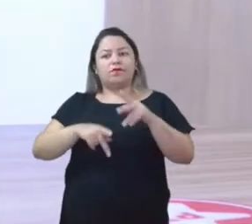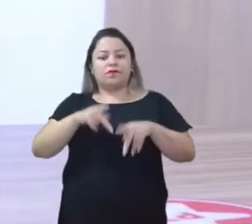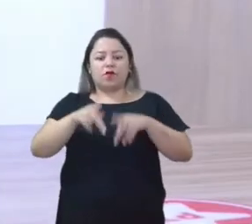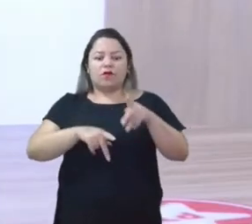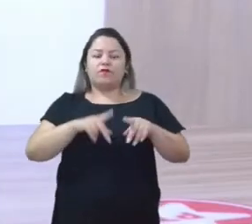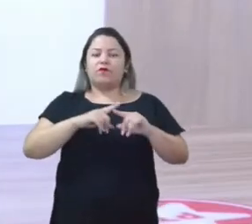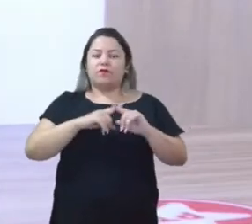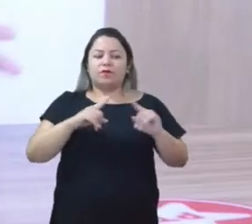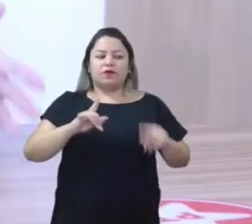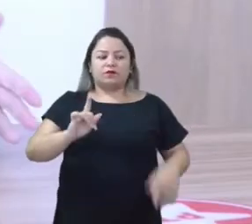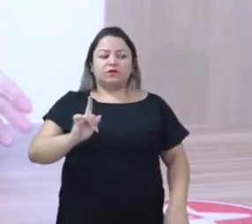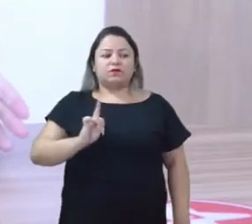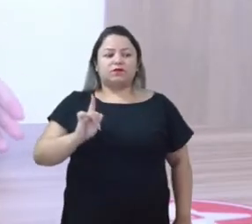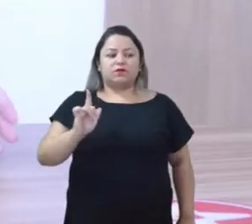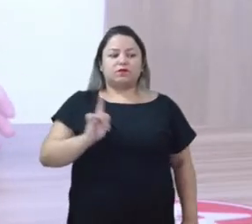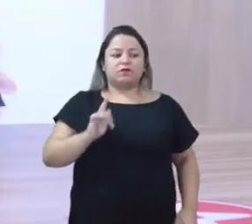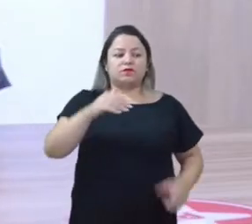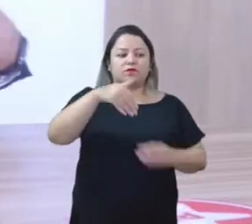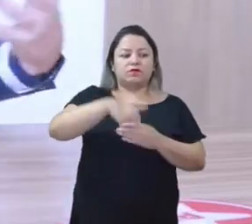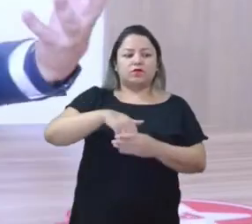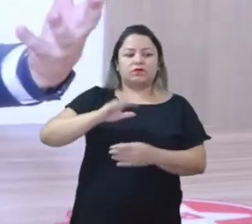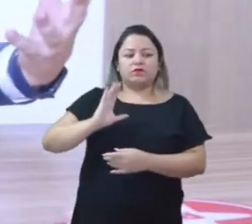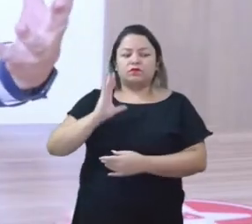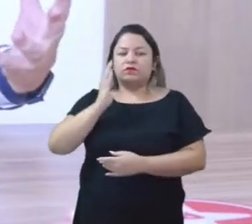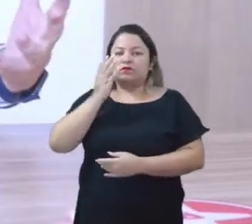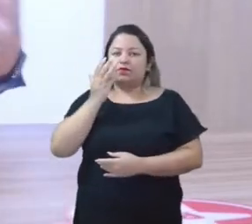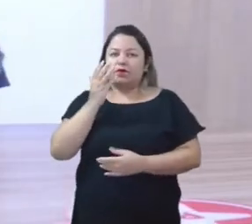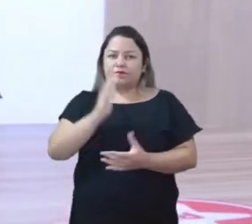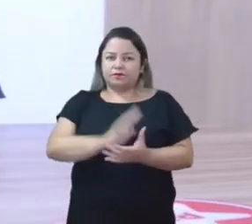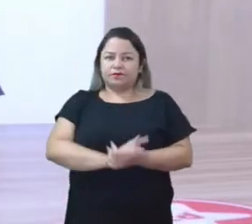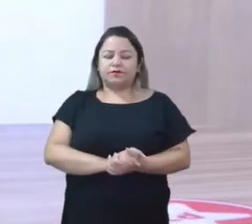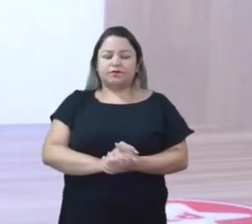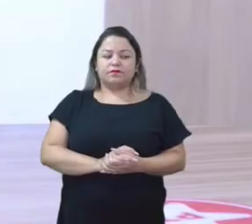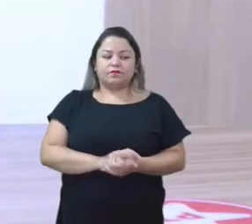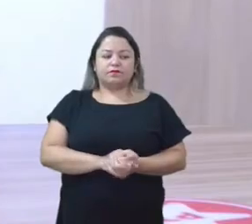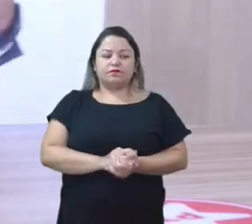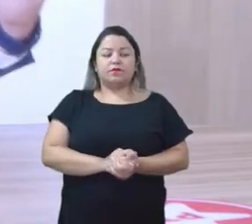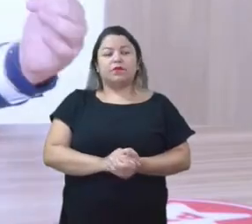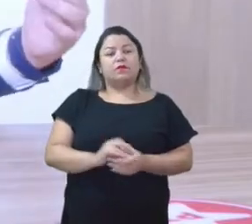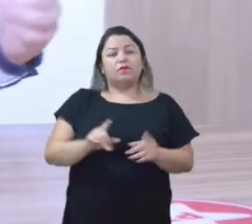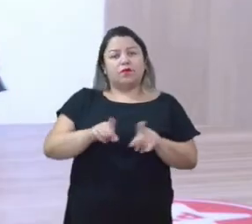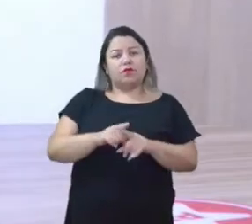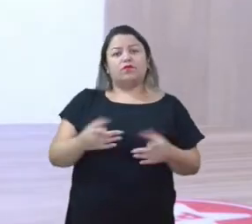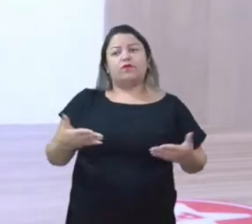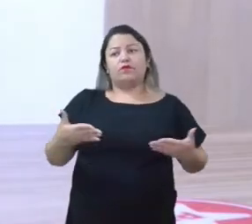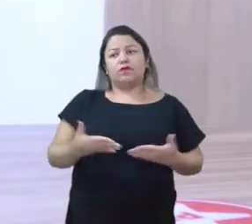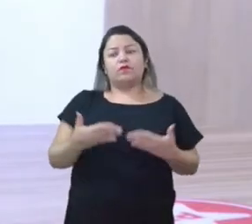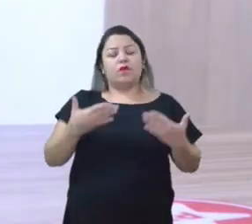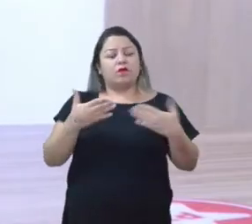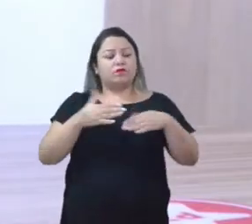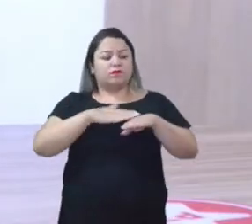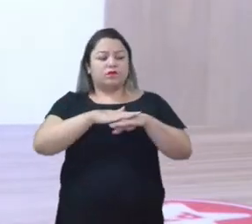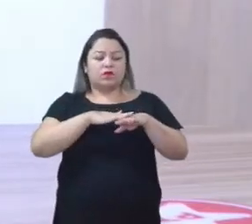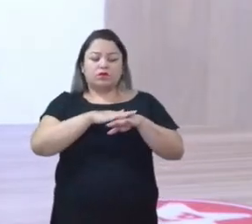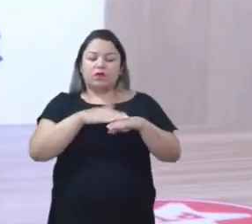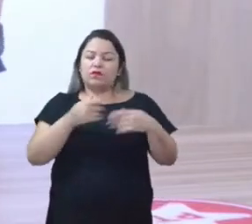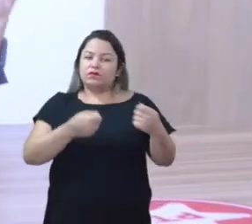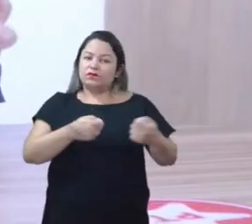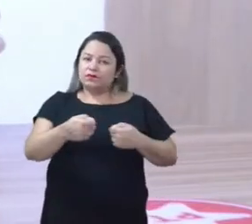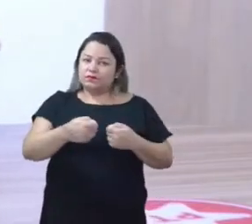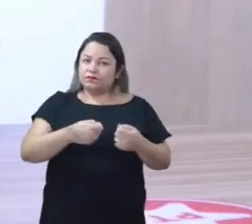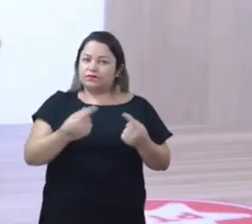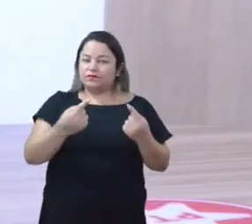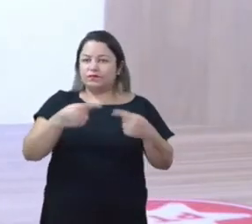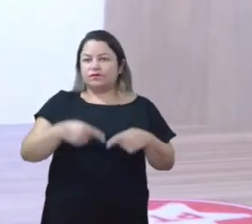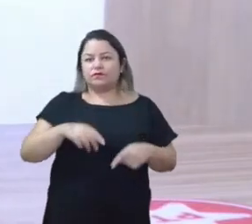tem o voto de decisão. E, evidente também, nós vamos hoje fazer uma conversa com o ministro da Articulação Política, o